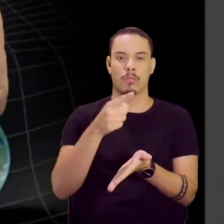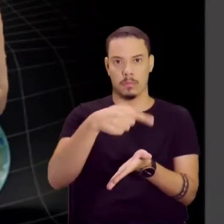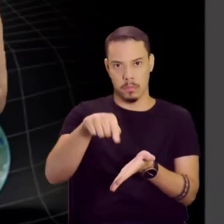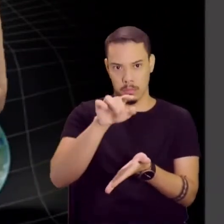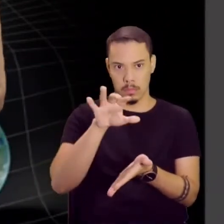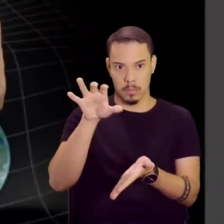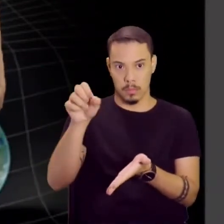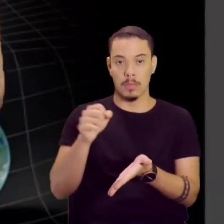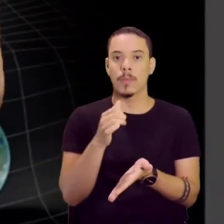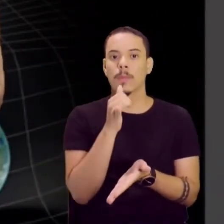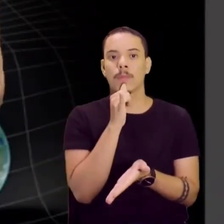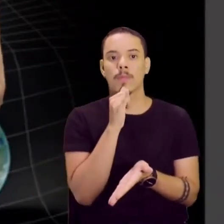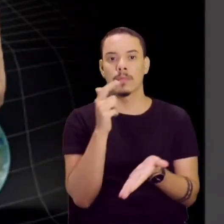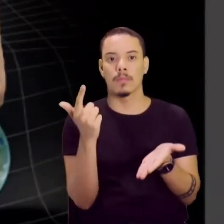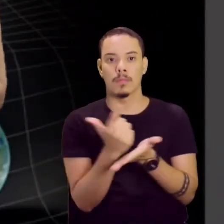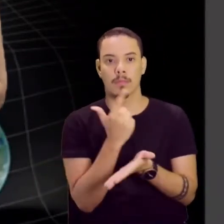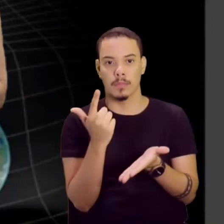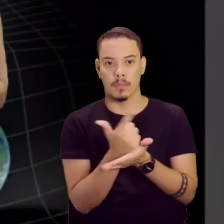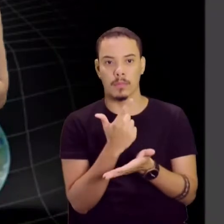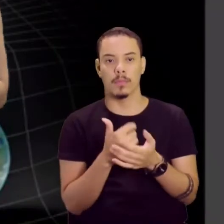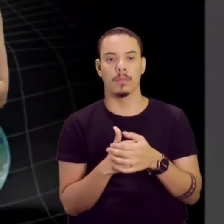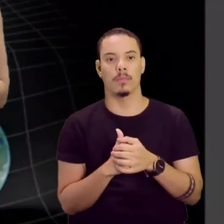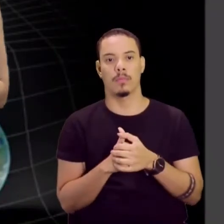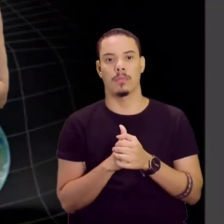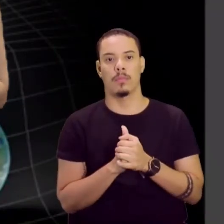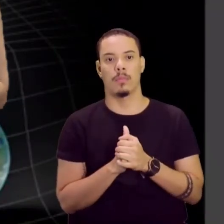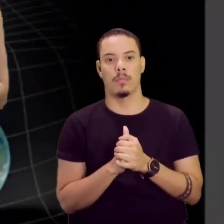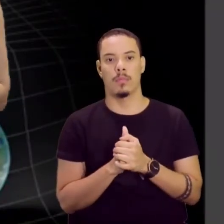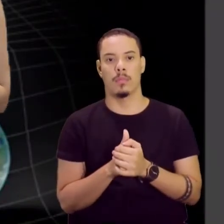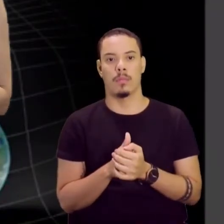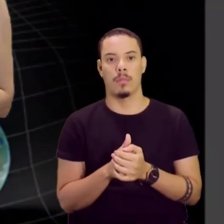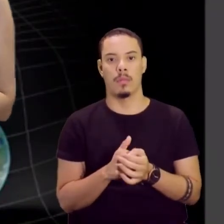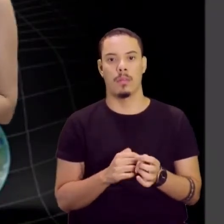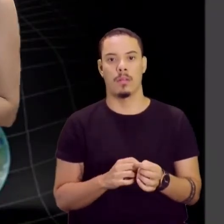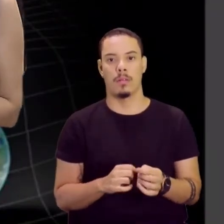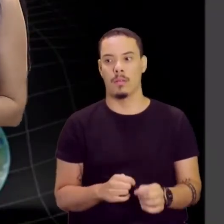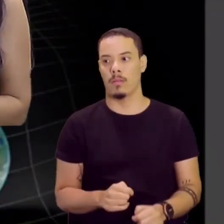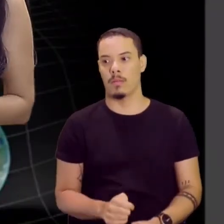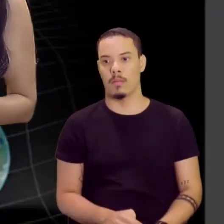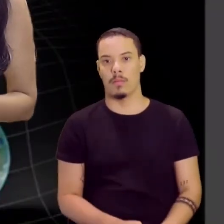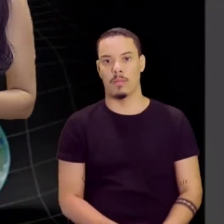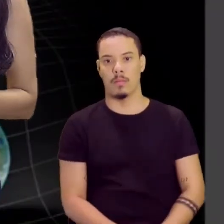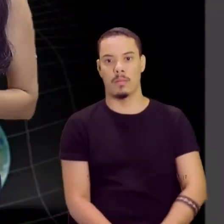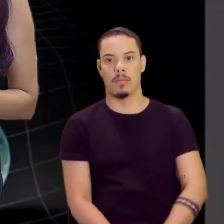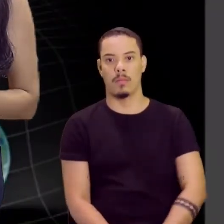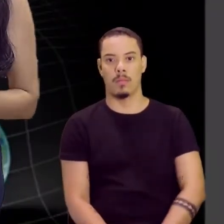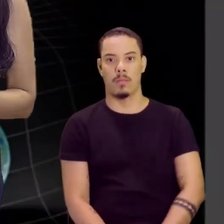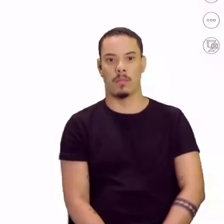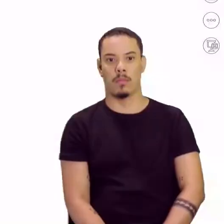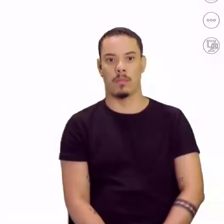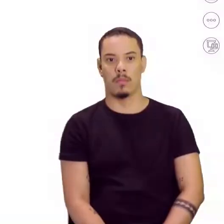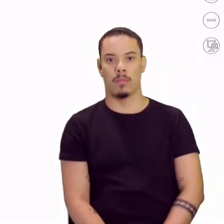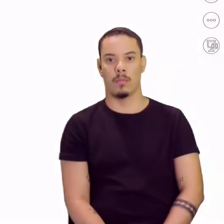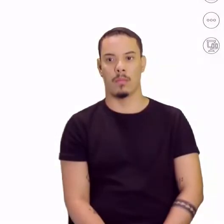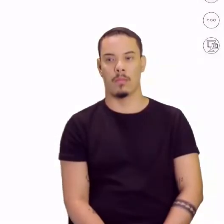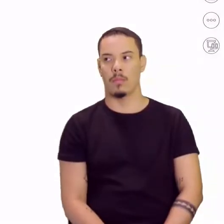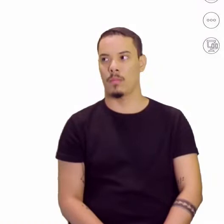pegar um livro nessa posição aqui, fala em pé, né? Eu trouxe o livro ali, Trouxe Vamos pegar aqui